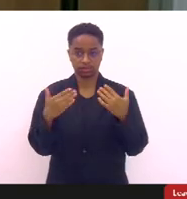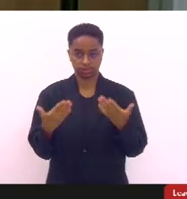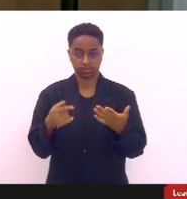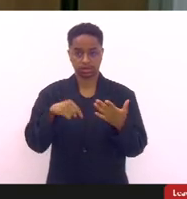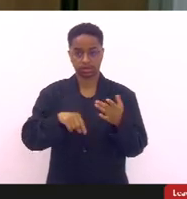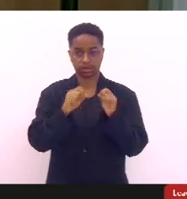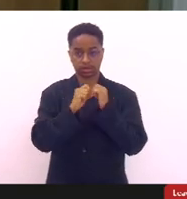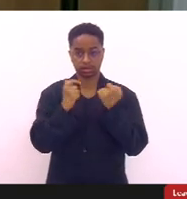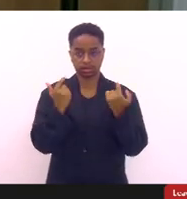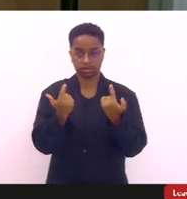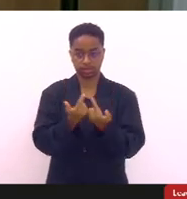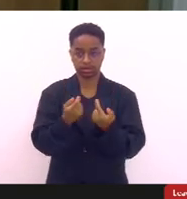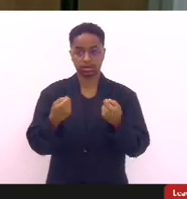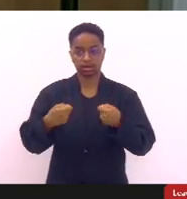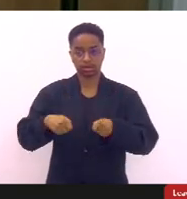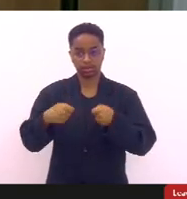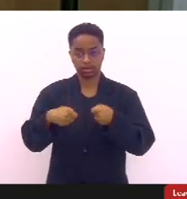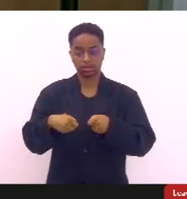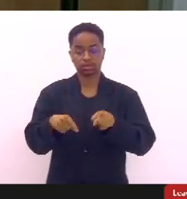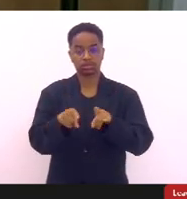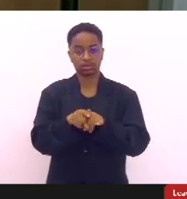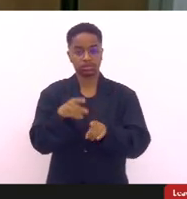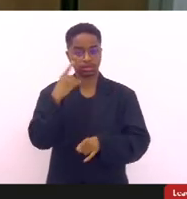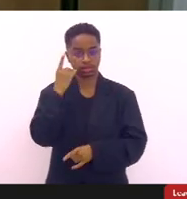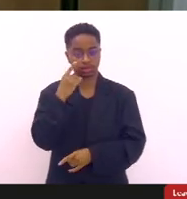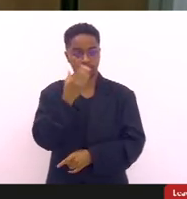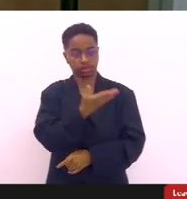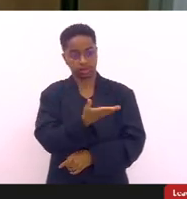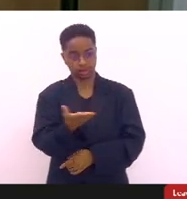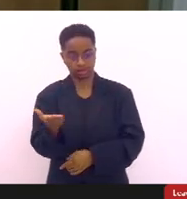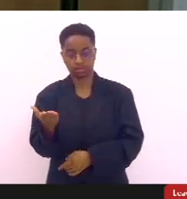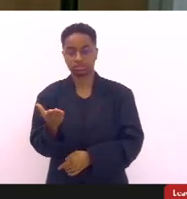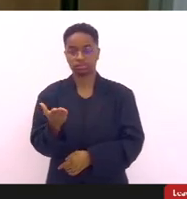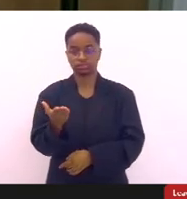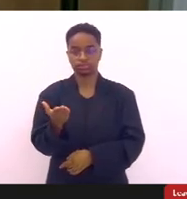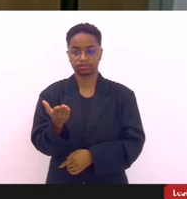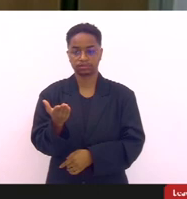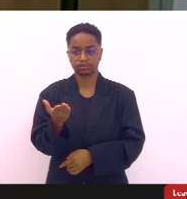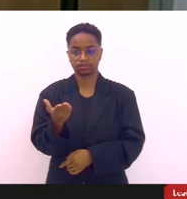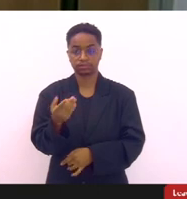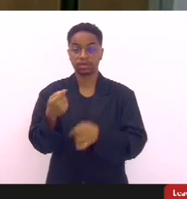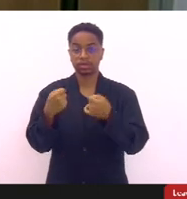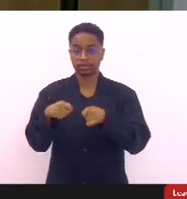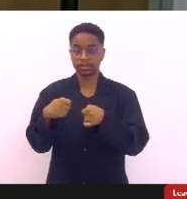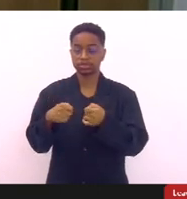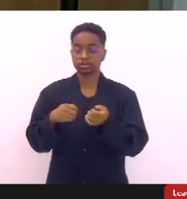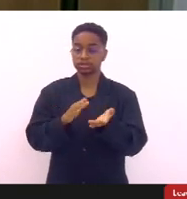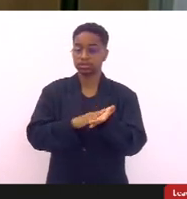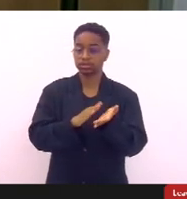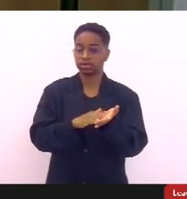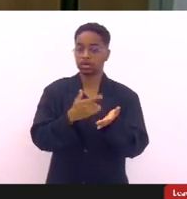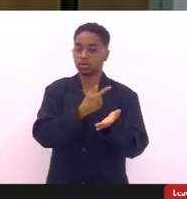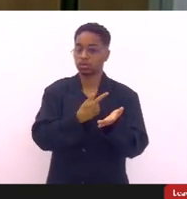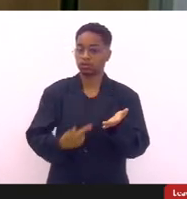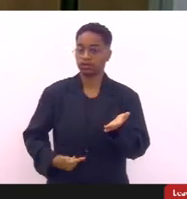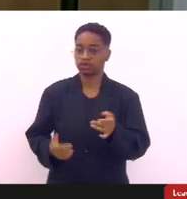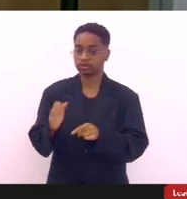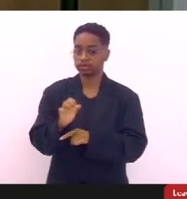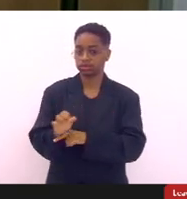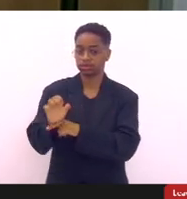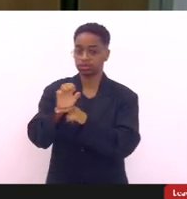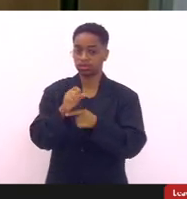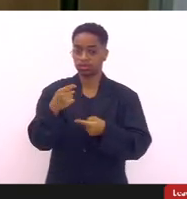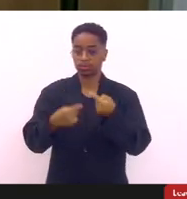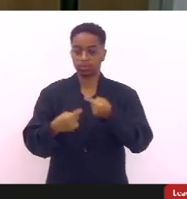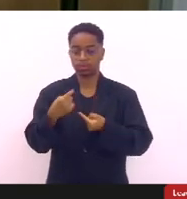alerge, a gente precisa, a Marta Rocha, deputado Luiz Paulo, deputado Tante, de cobrar do governo estadual políticas